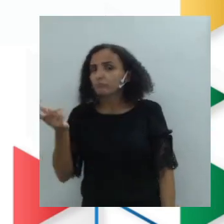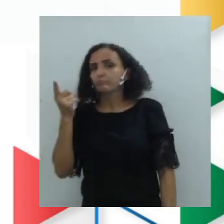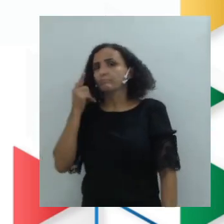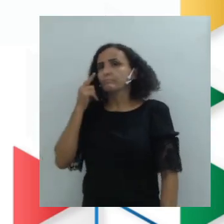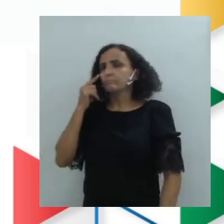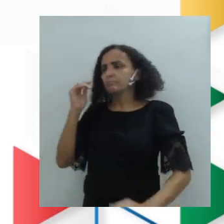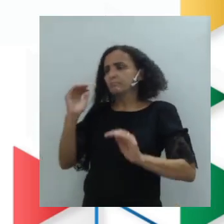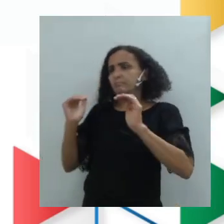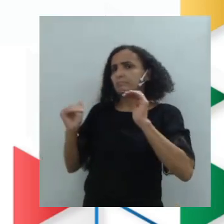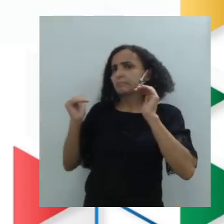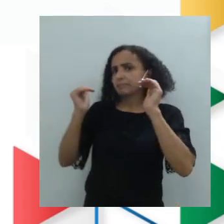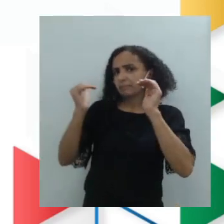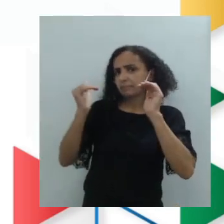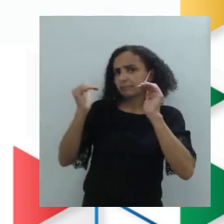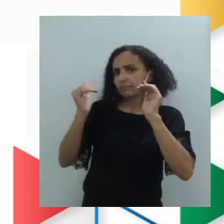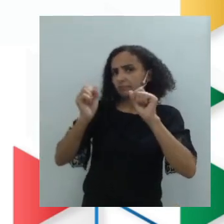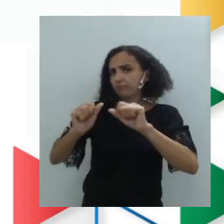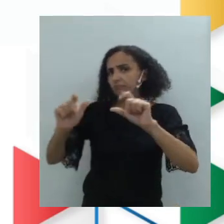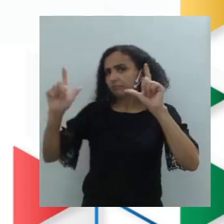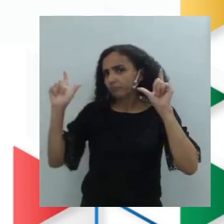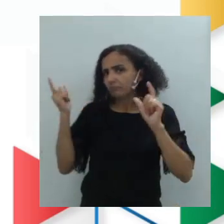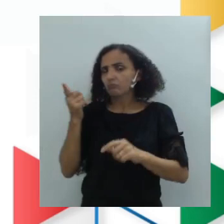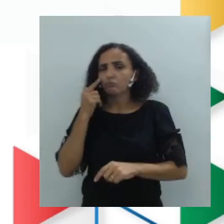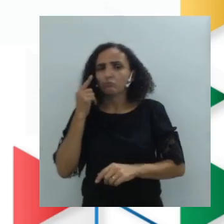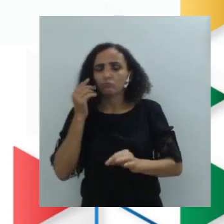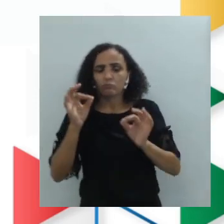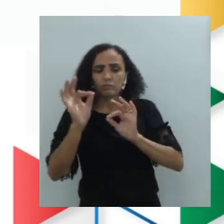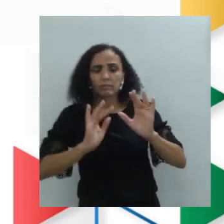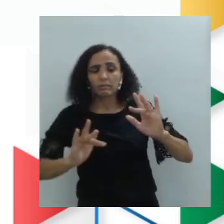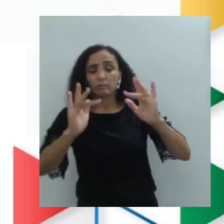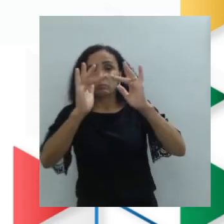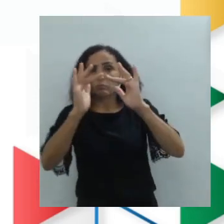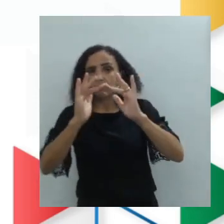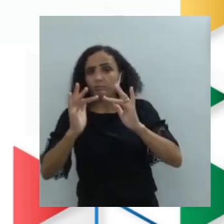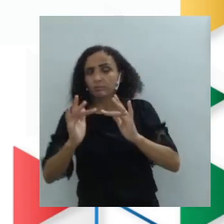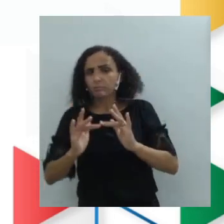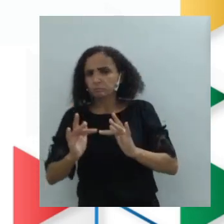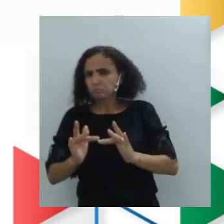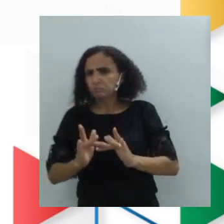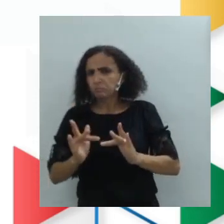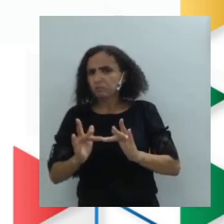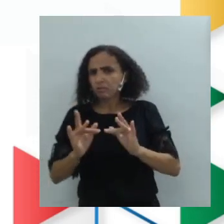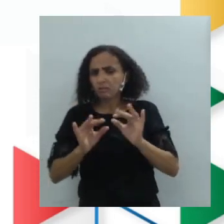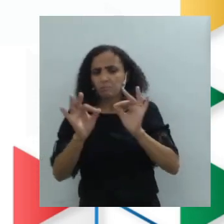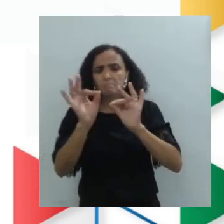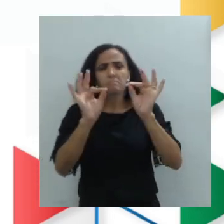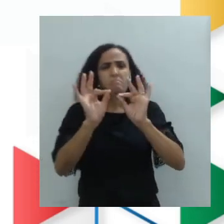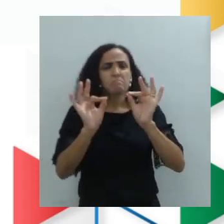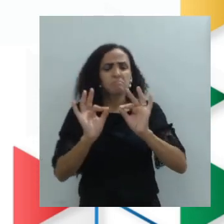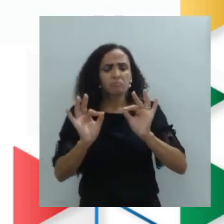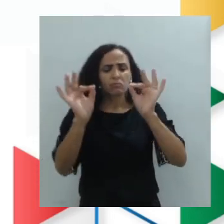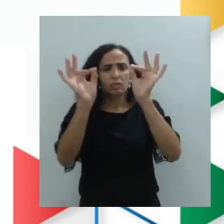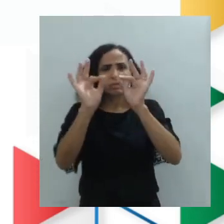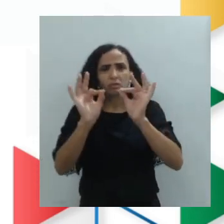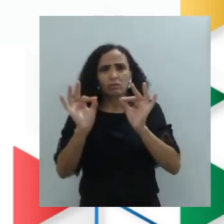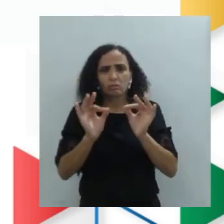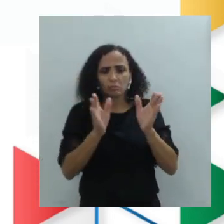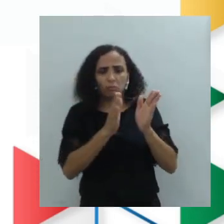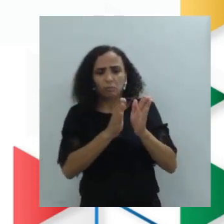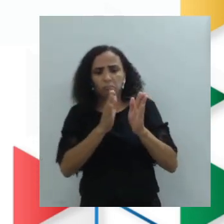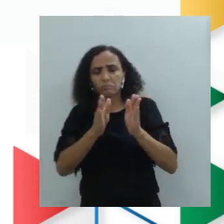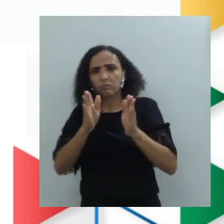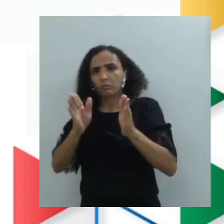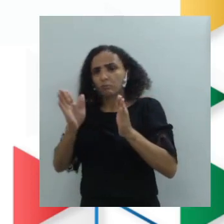nível inicial da organização da vida são moléculas orgânicas complexas que se organizam em organelas